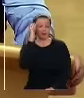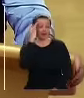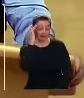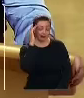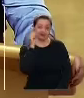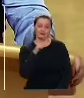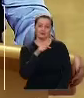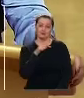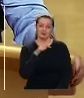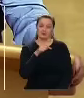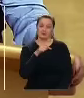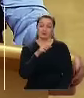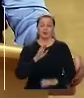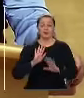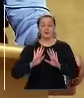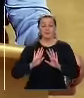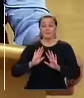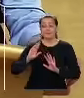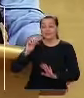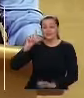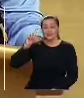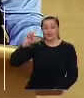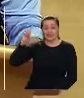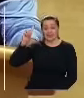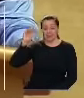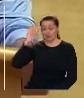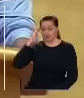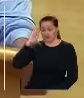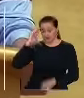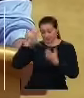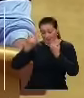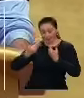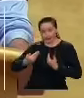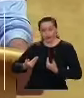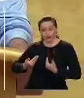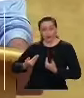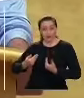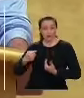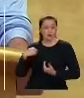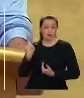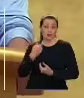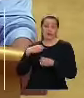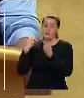E Deus, Ele nos compreende sem nenhuma